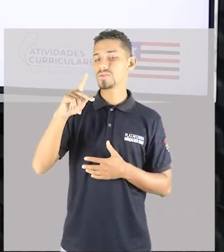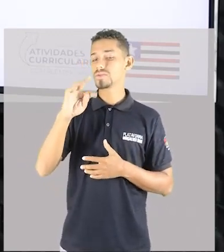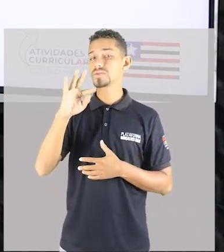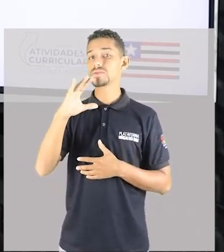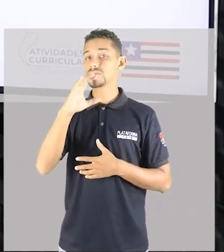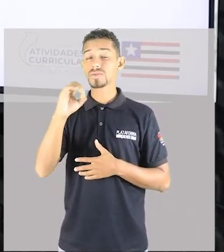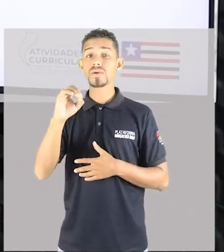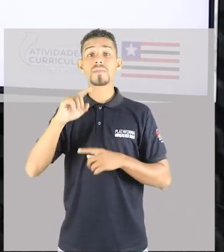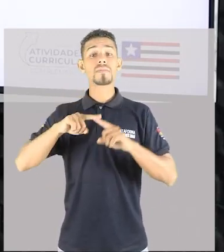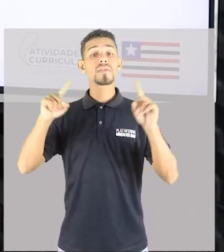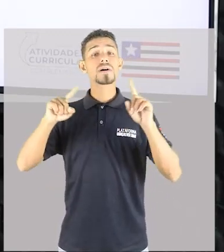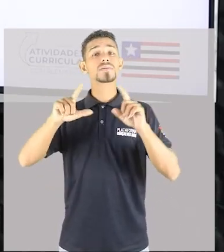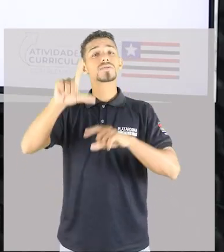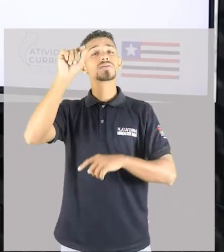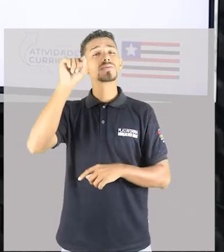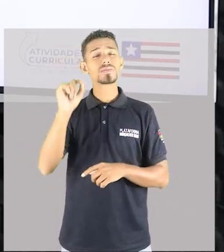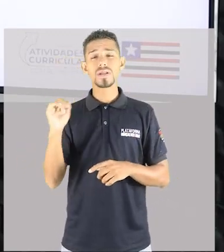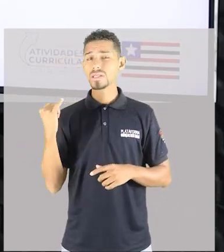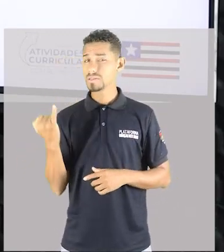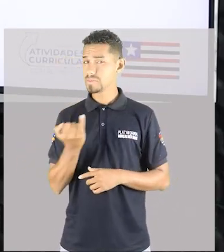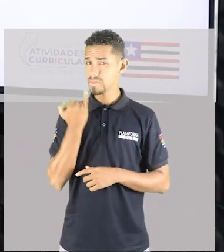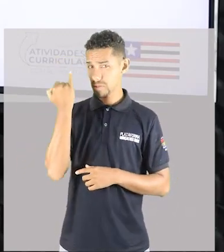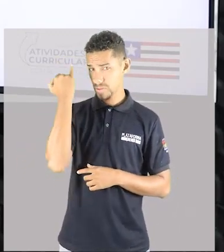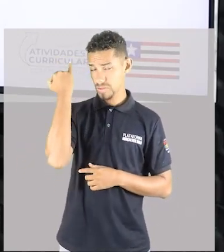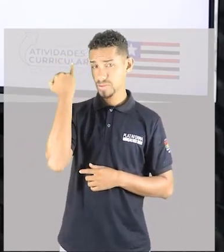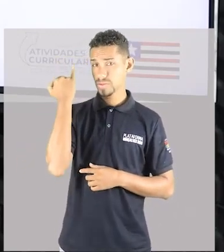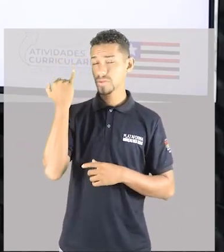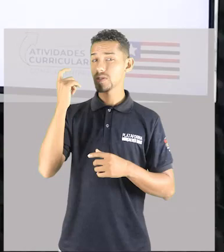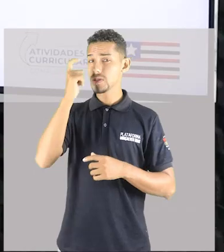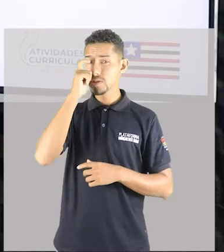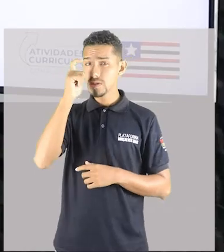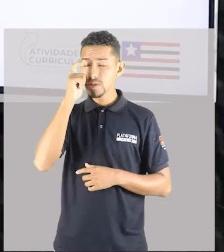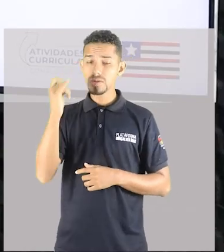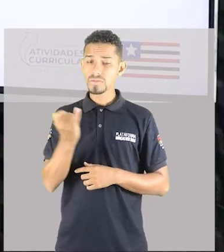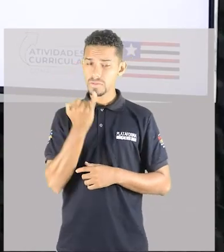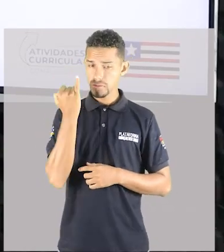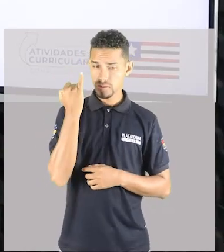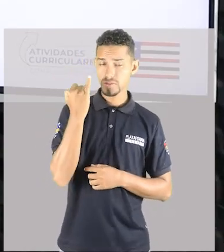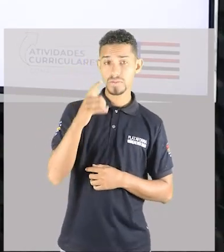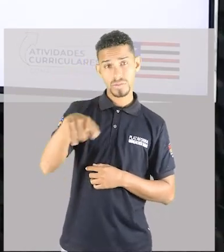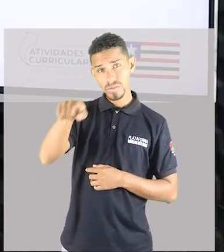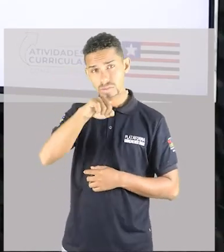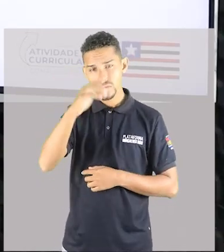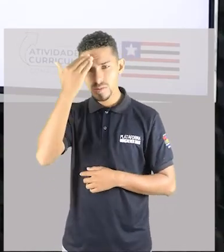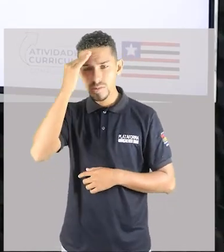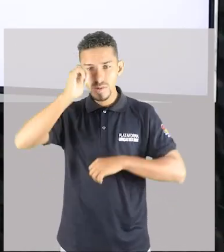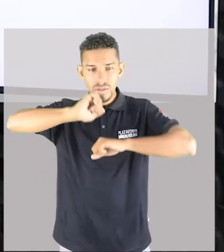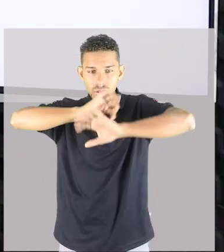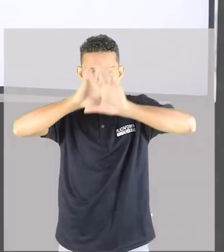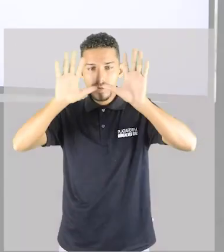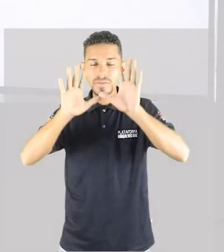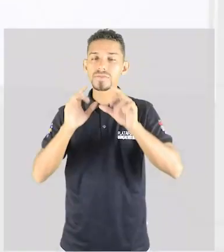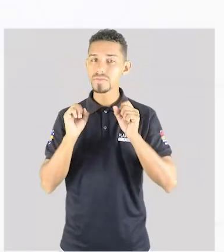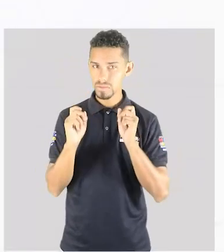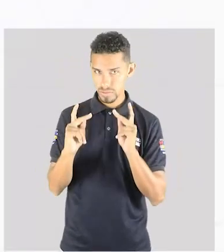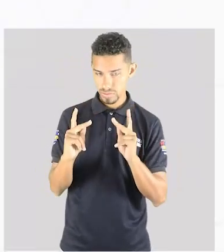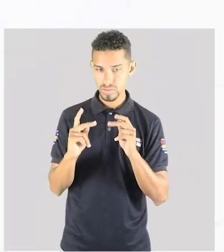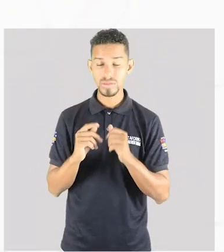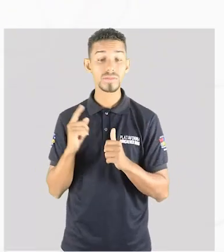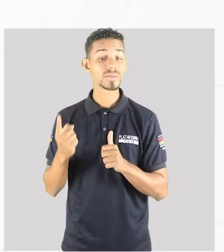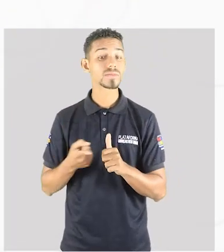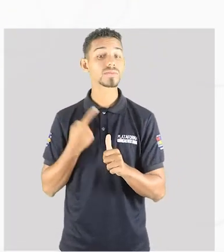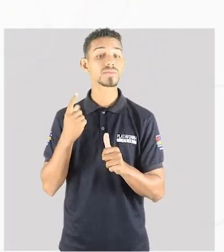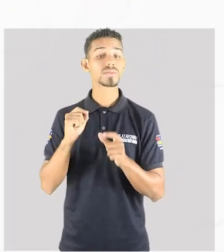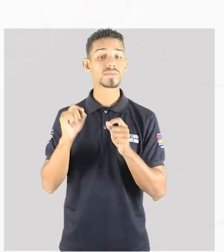porém eu escolhi um bem importante e um bem interessante para vocês entenderem, tá? Então vamos lá, ó. Primeiro